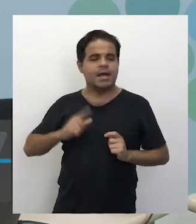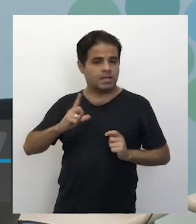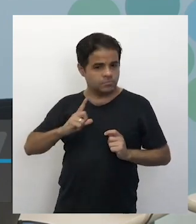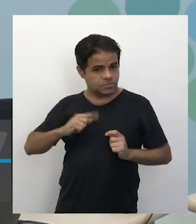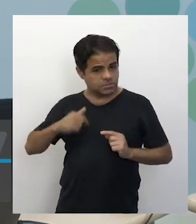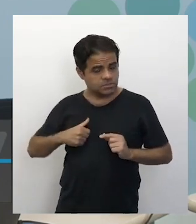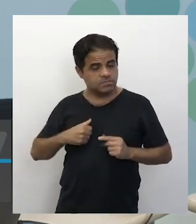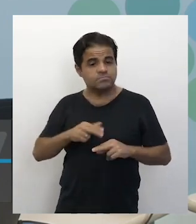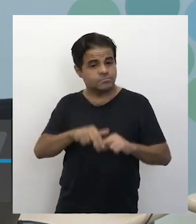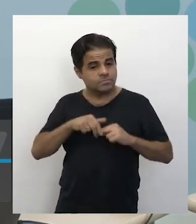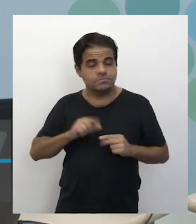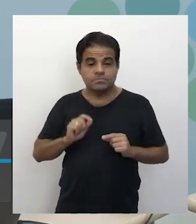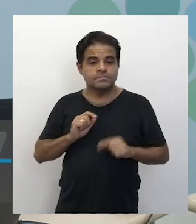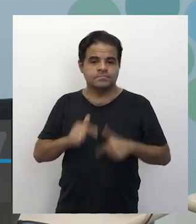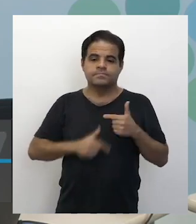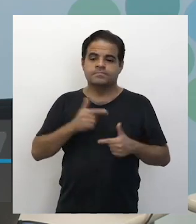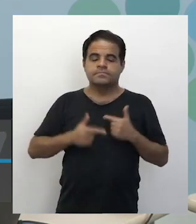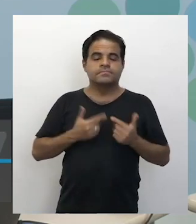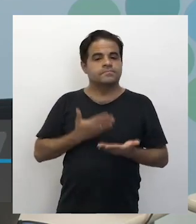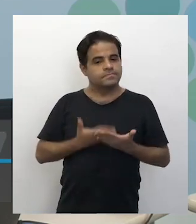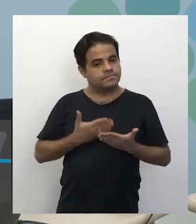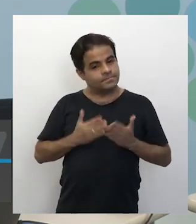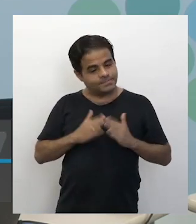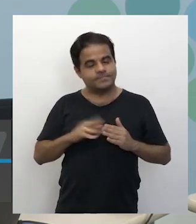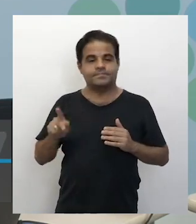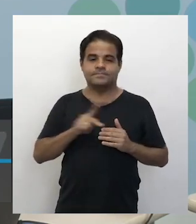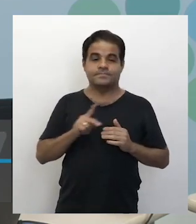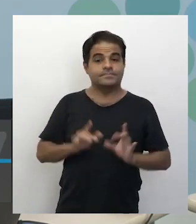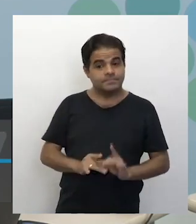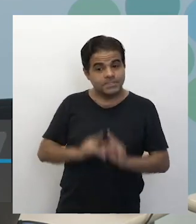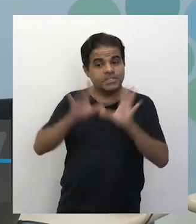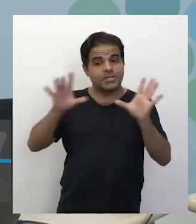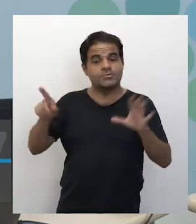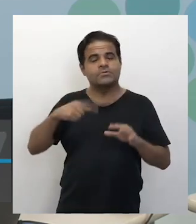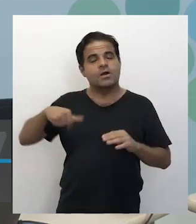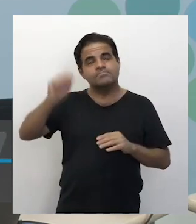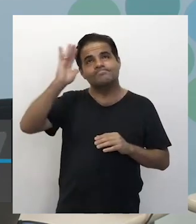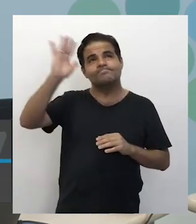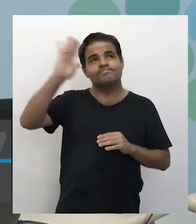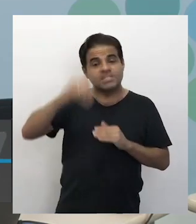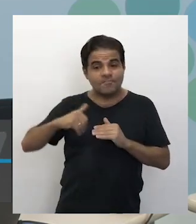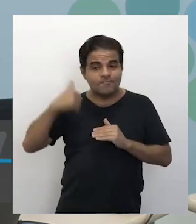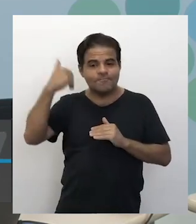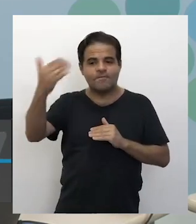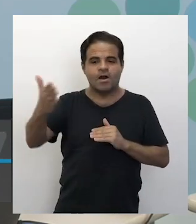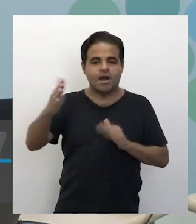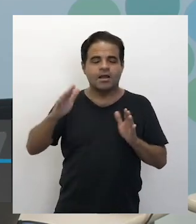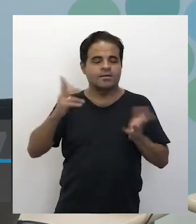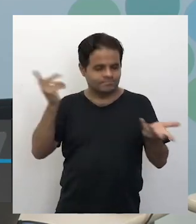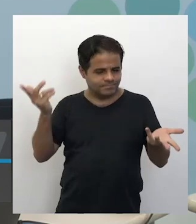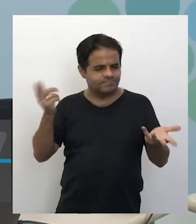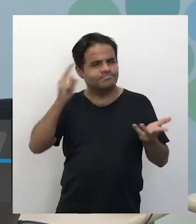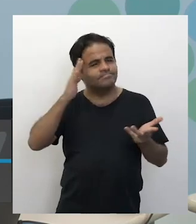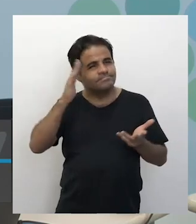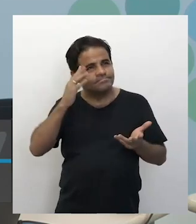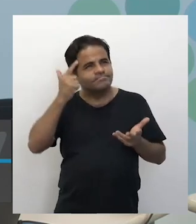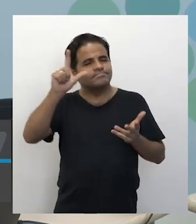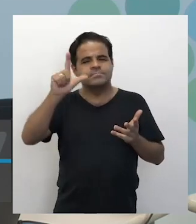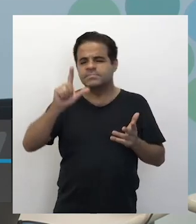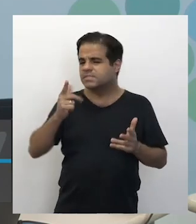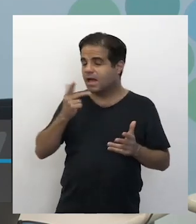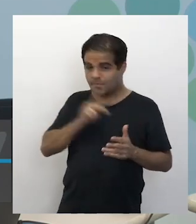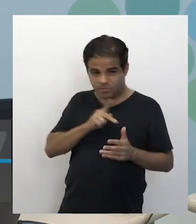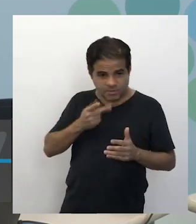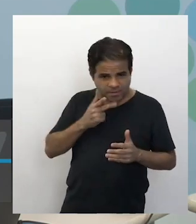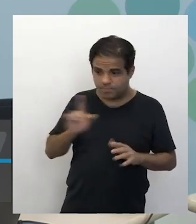por causa de um trabalho de escola que a professora deixou a gente pensar fora da caixa. Se a professora tivesse falado assim, não meninos,